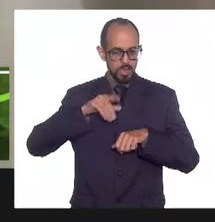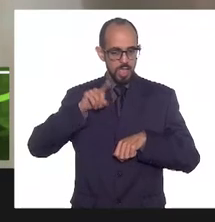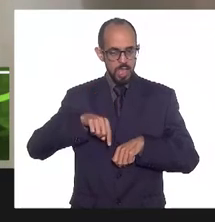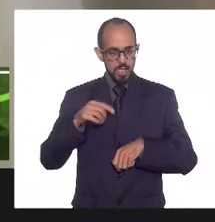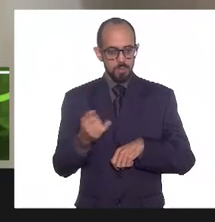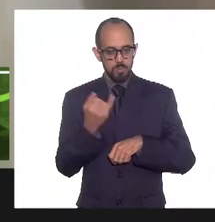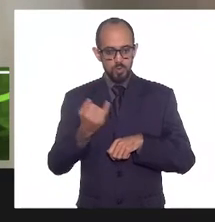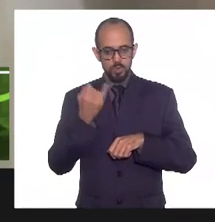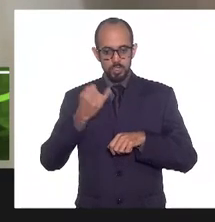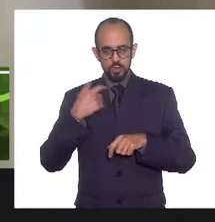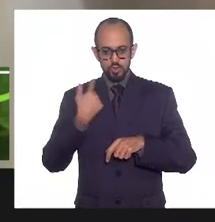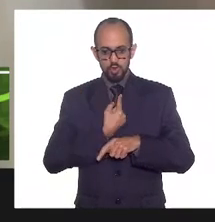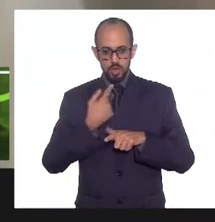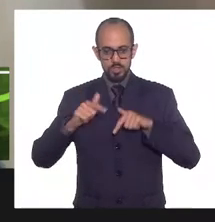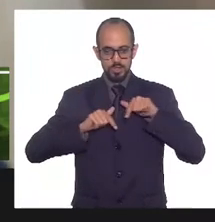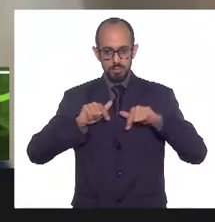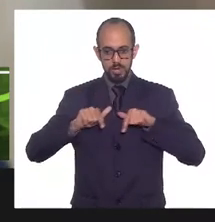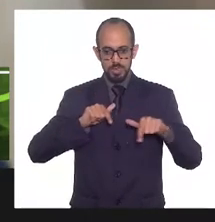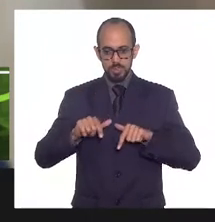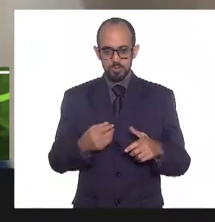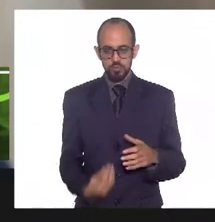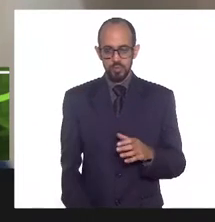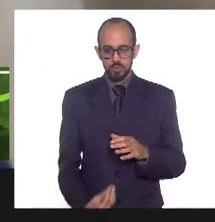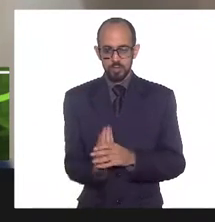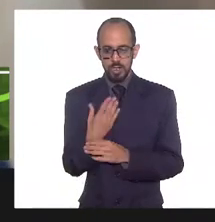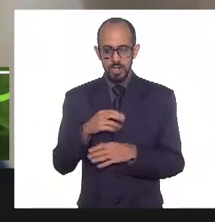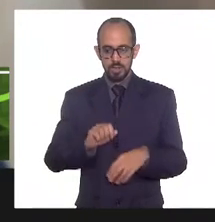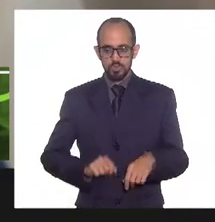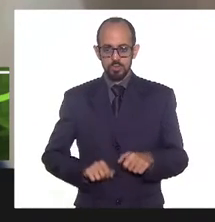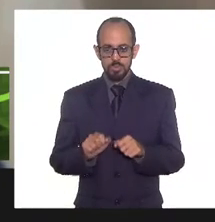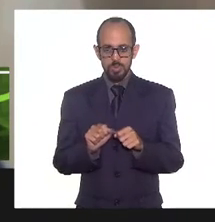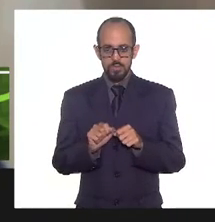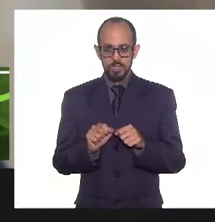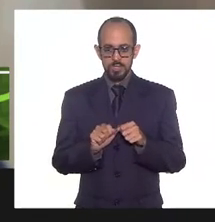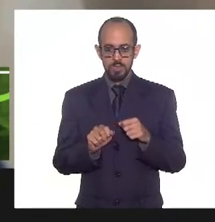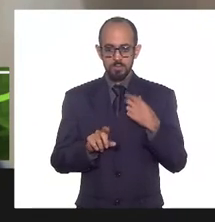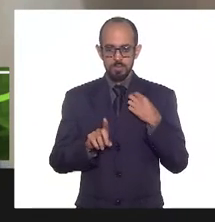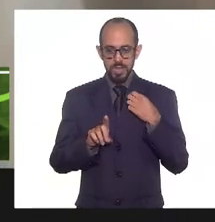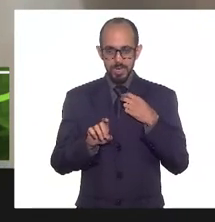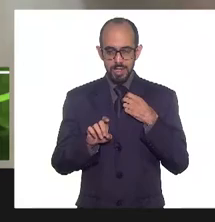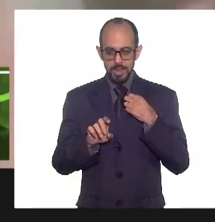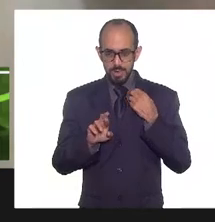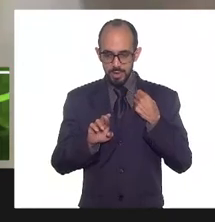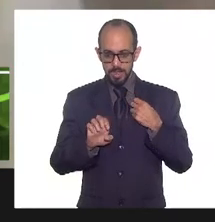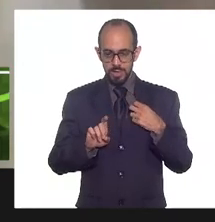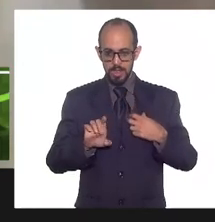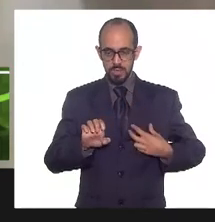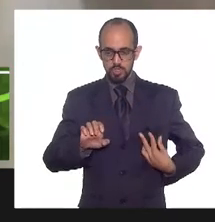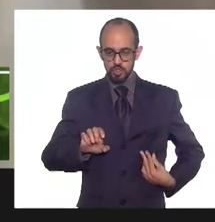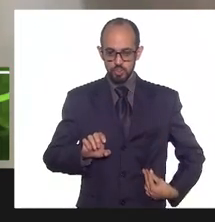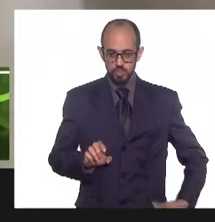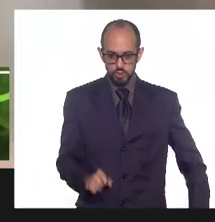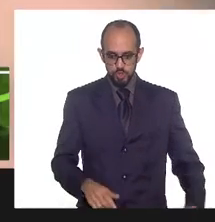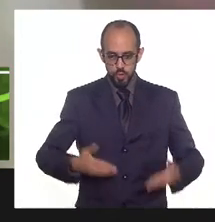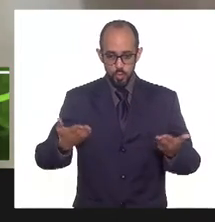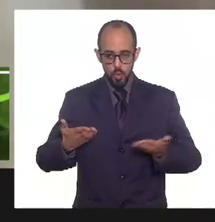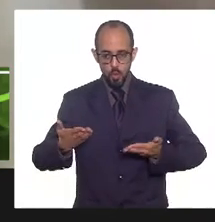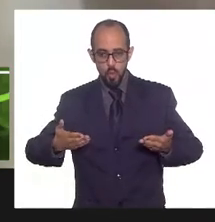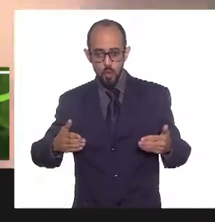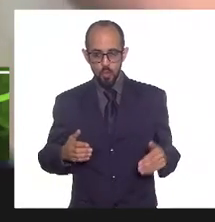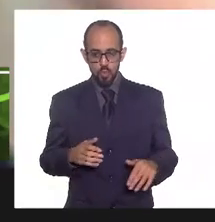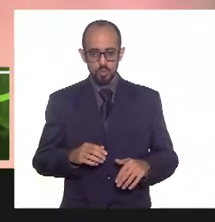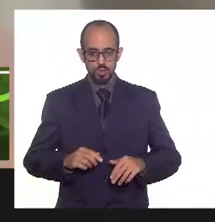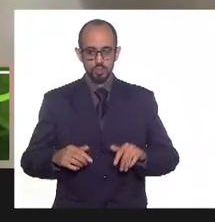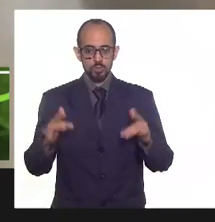o Instituto foi criado para ser uma rede e ele é uma rede hoje inclusive com a internet